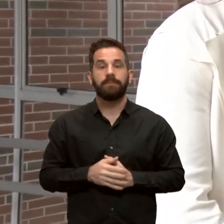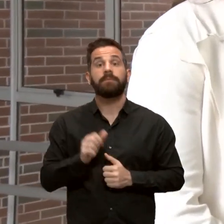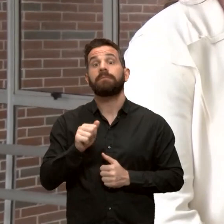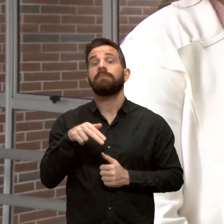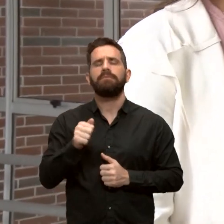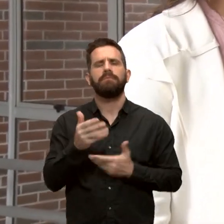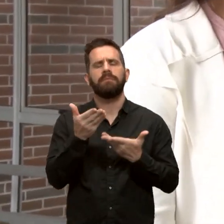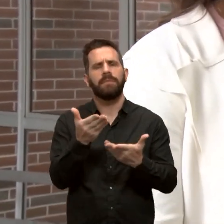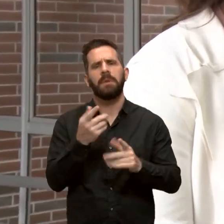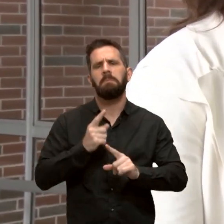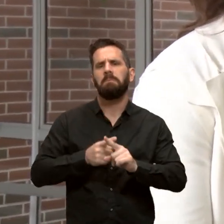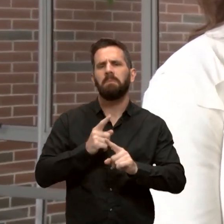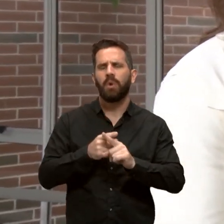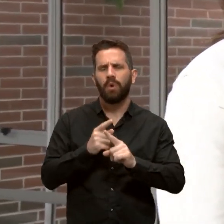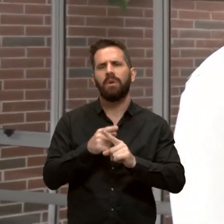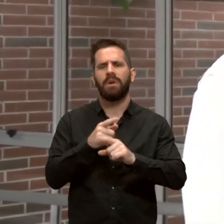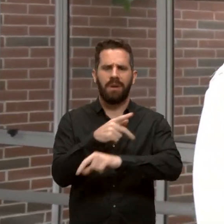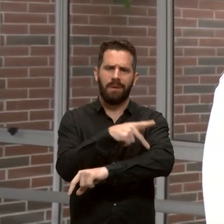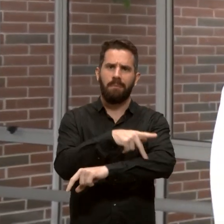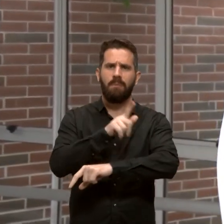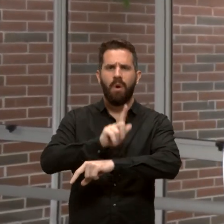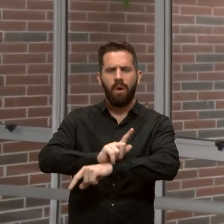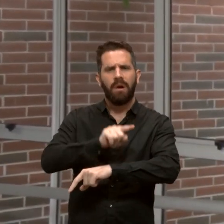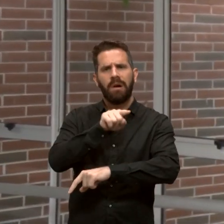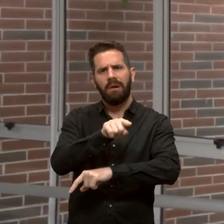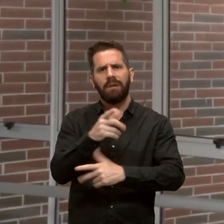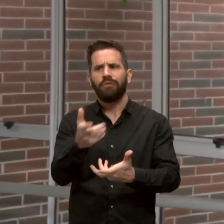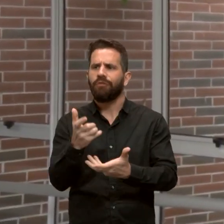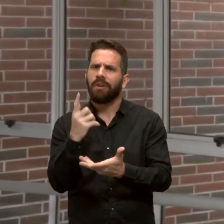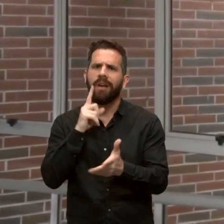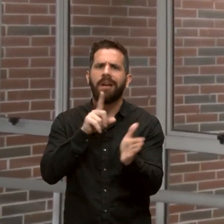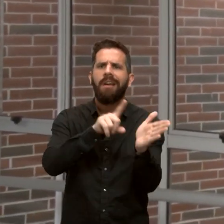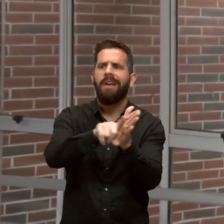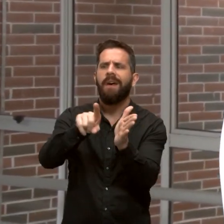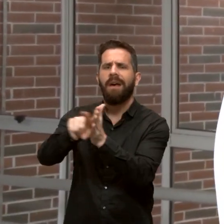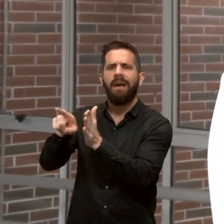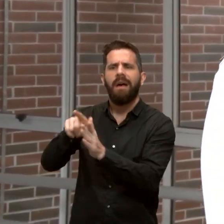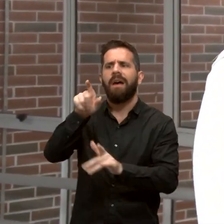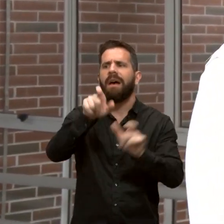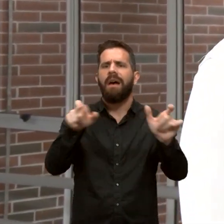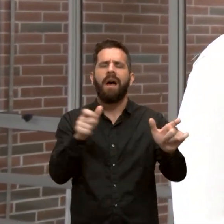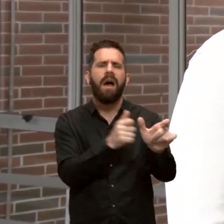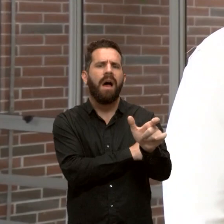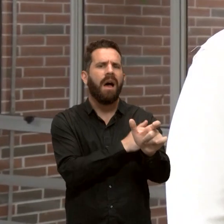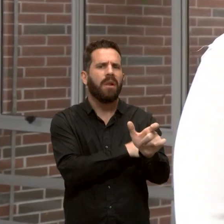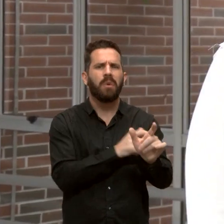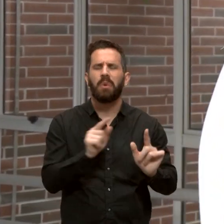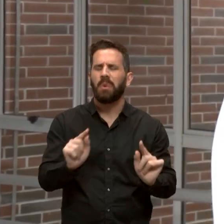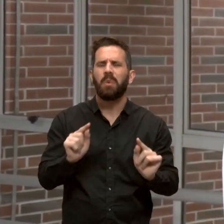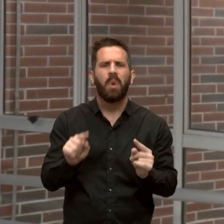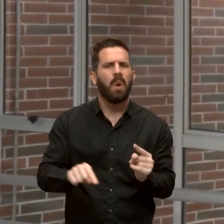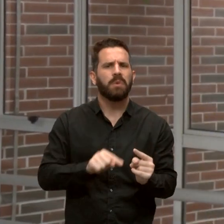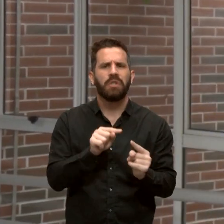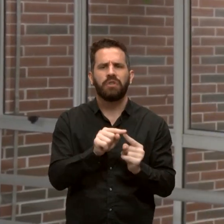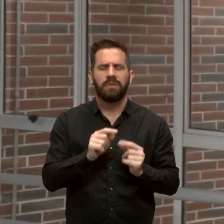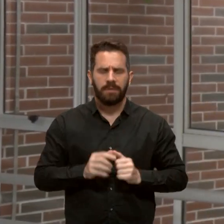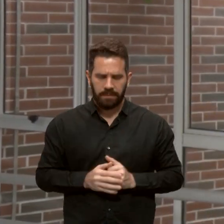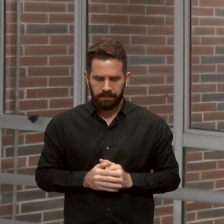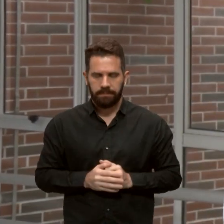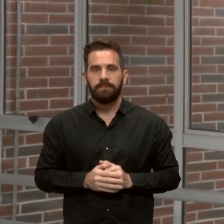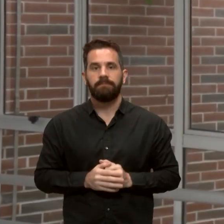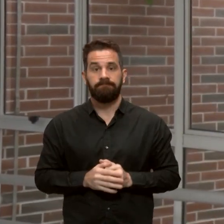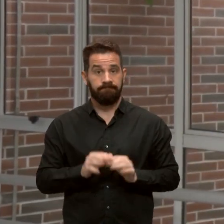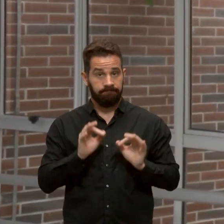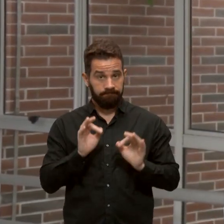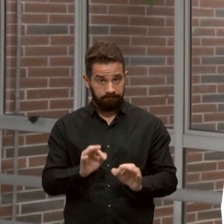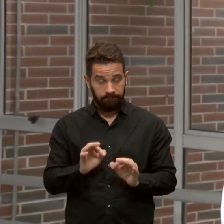por que a Prograde decidiu fazer esse levantamento e em que isso vai resultar. A nossa diretoria, o